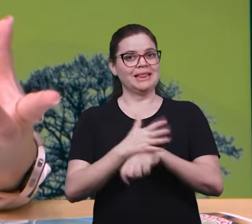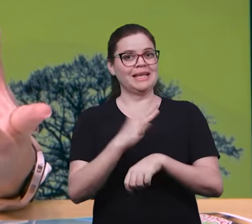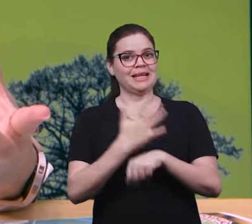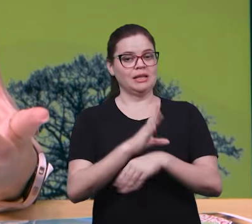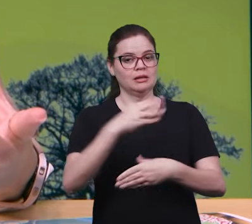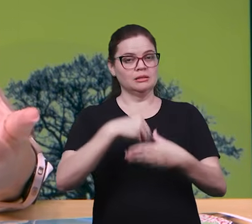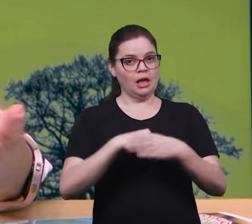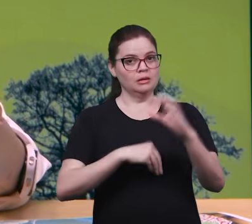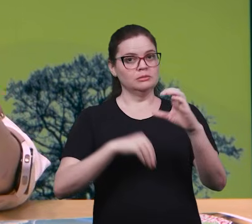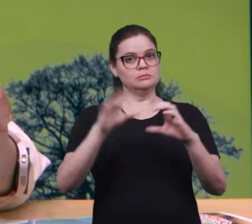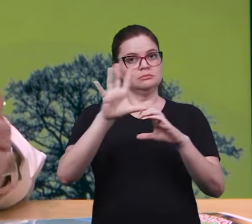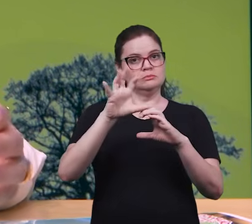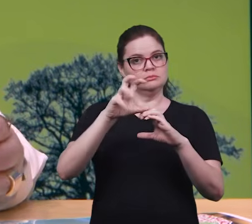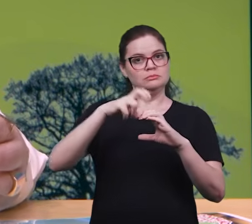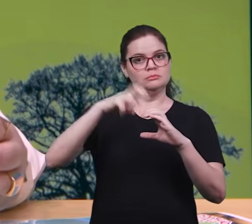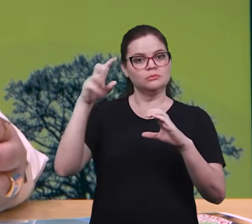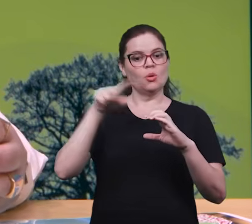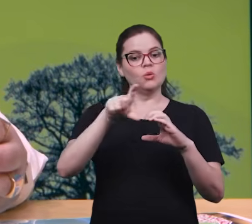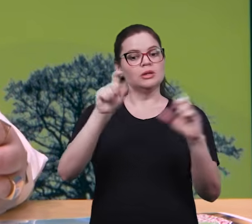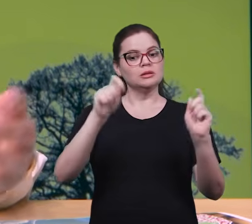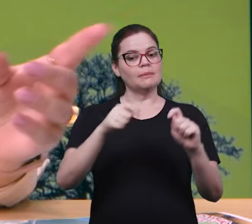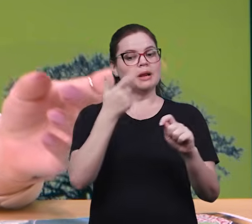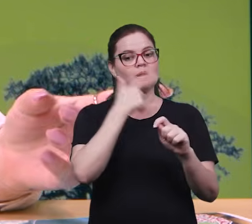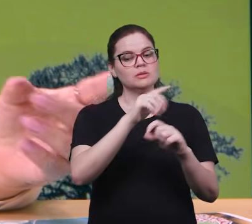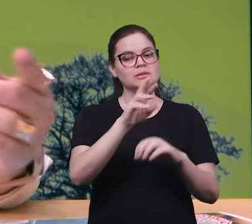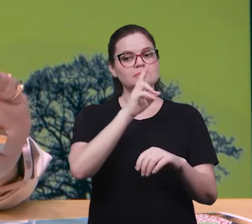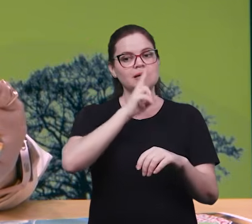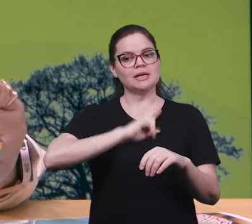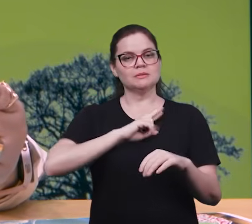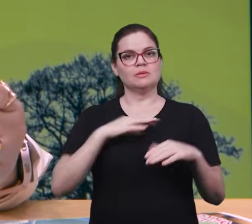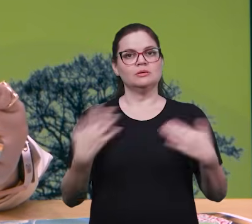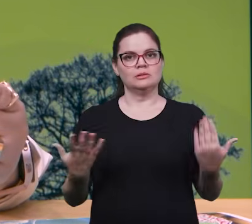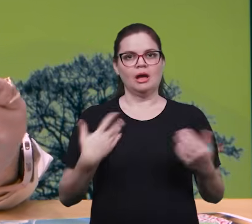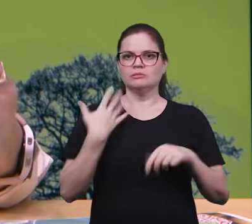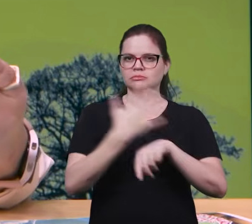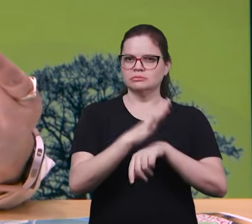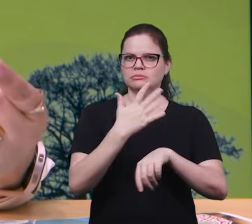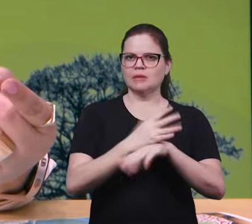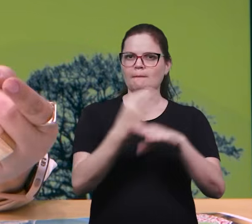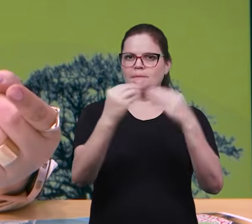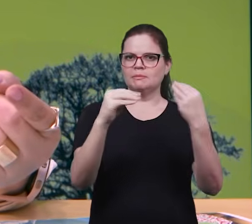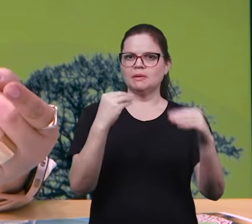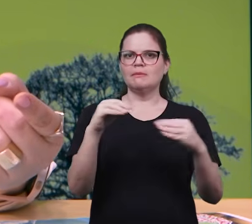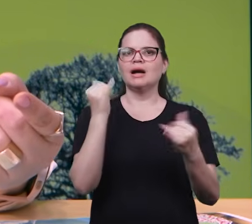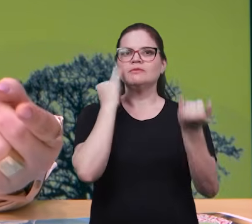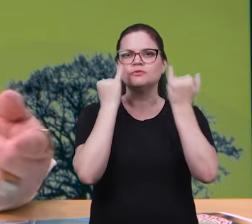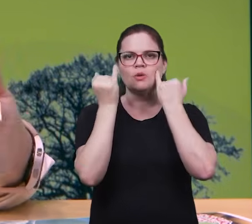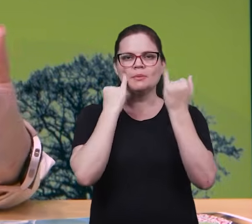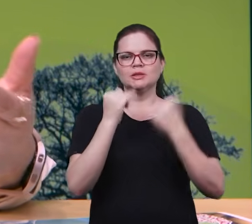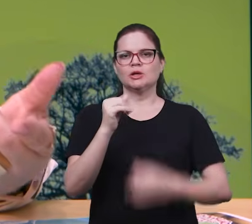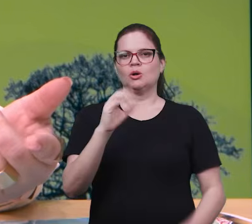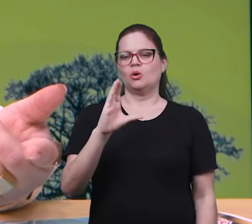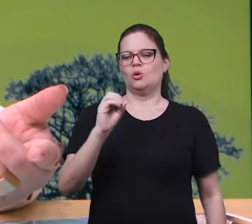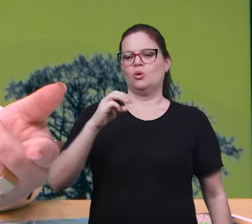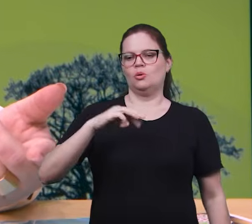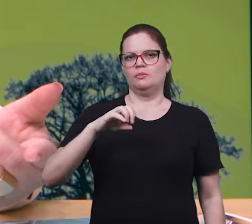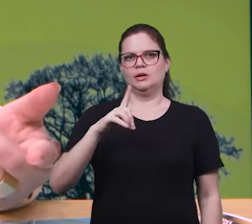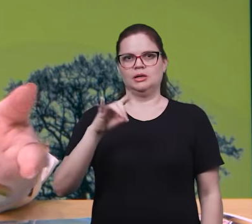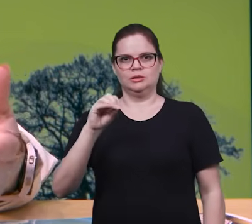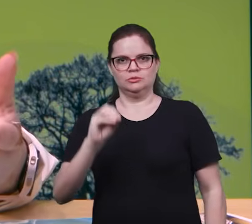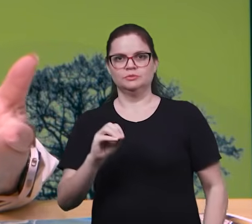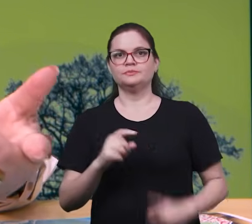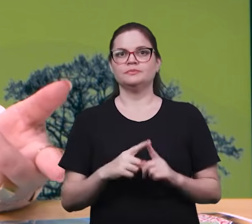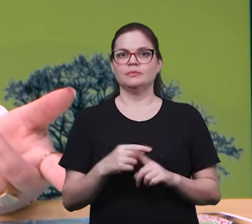era capaz de fazer e observei essa constância. Inclusive, é uma dica interessante, você pode sempre perguntar a ele se houve